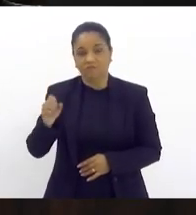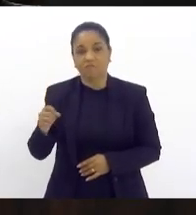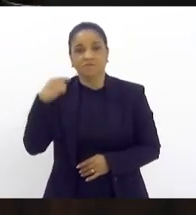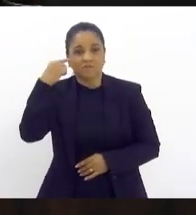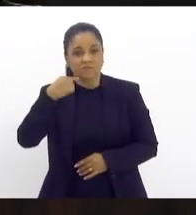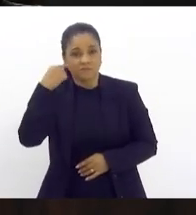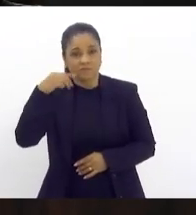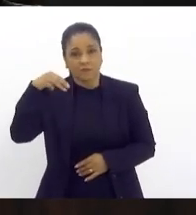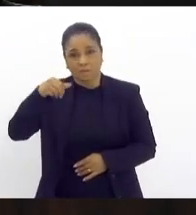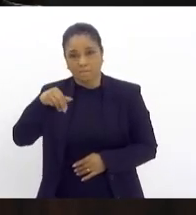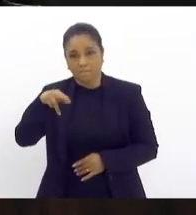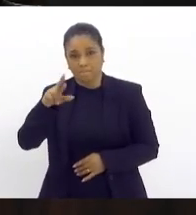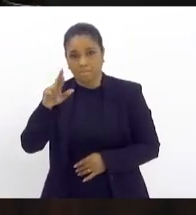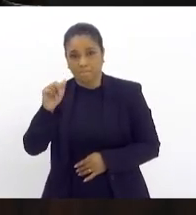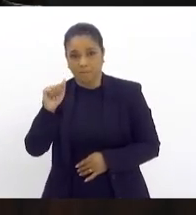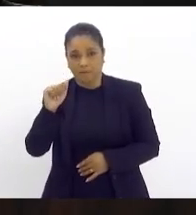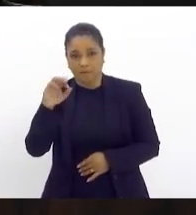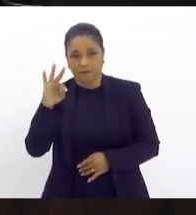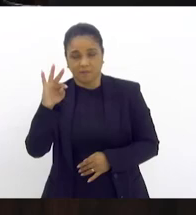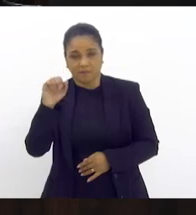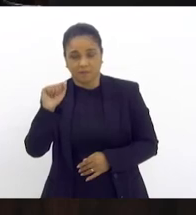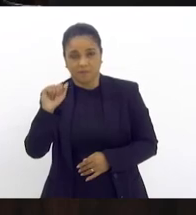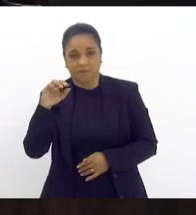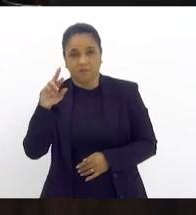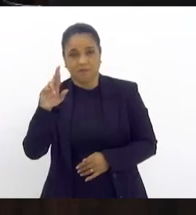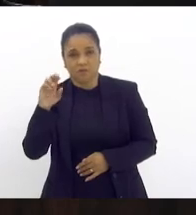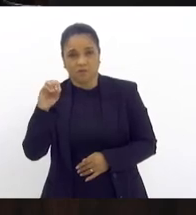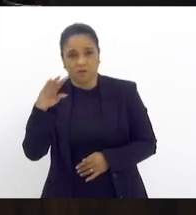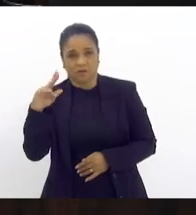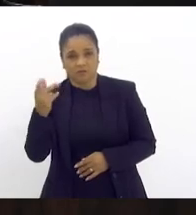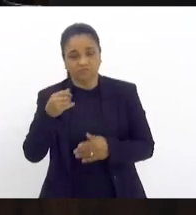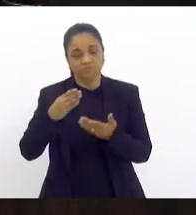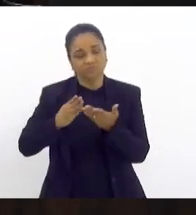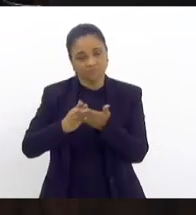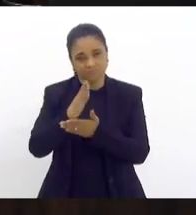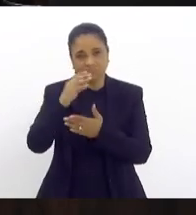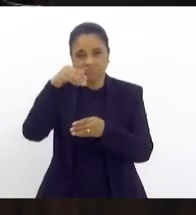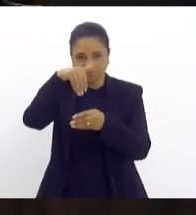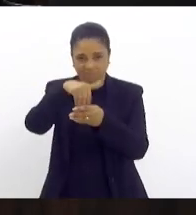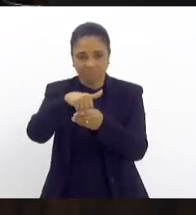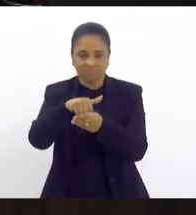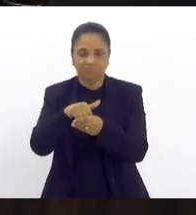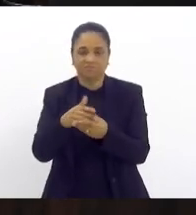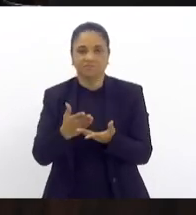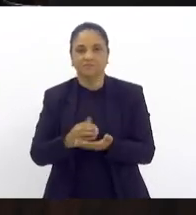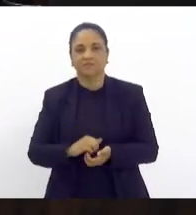da deputada Marta Rocha senhores que aprovam permaneça Como estão aprovado